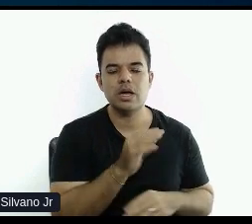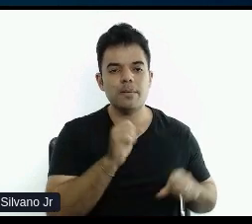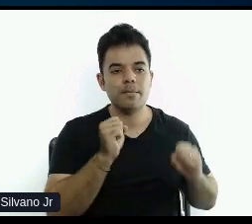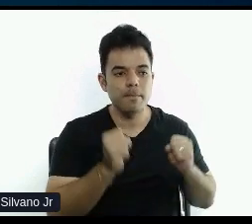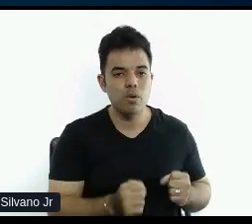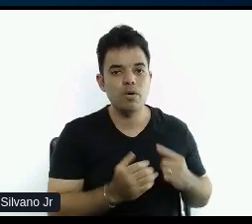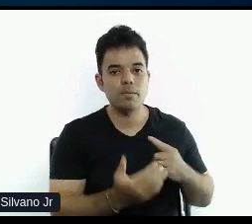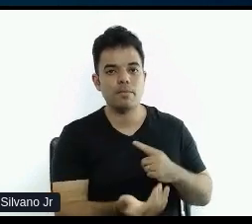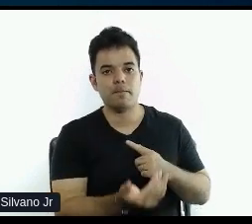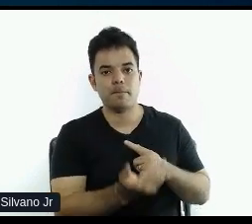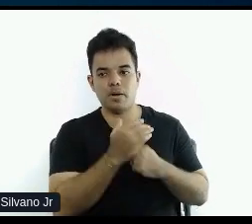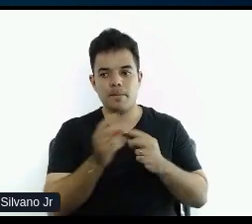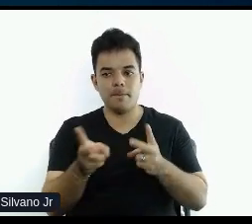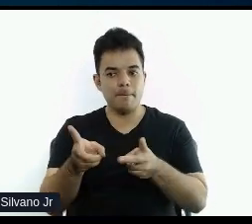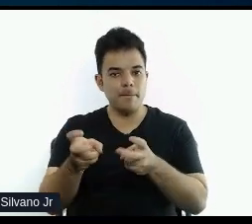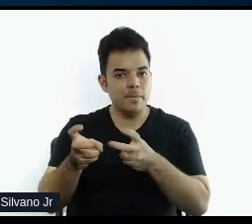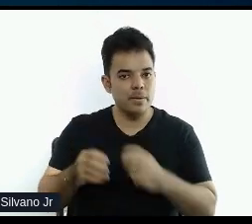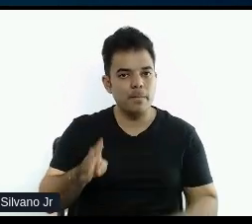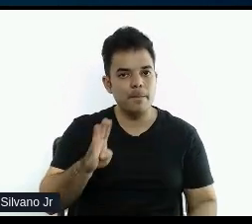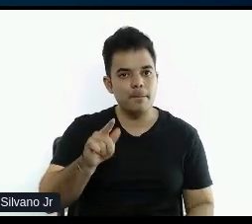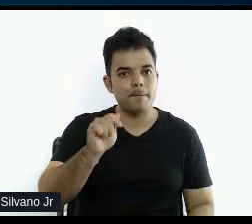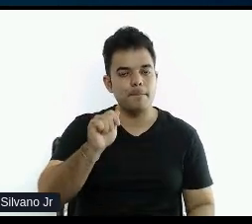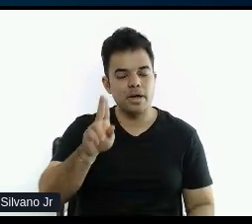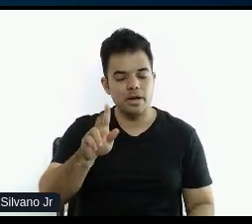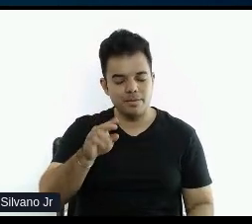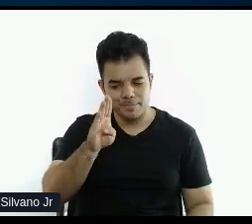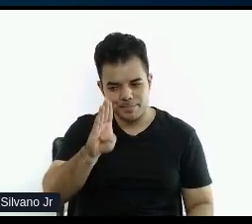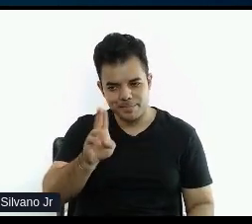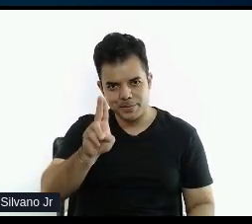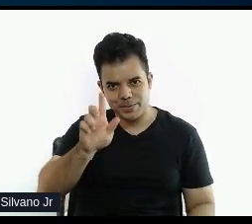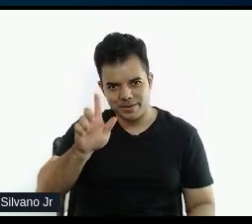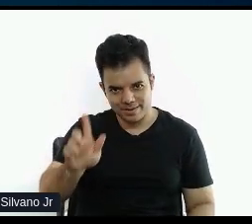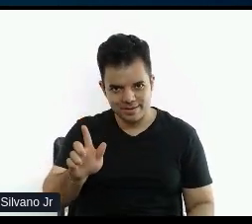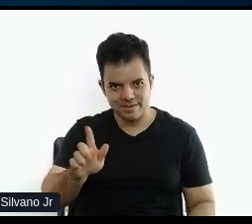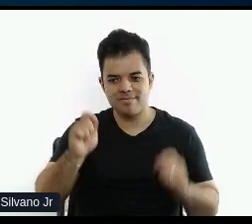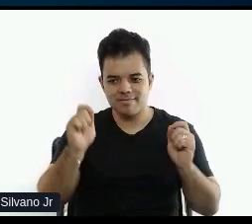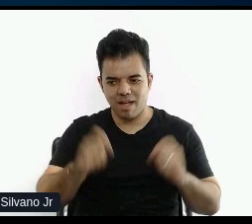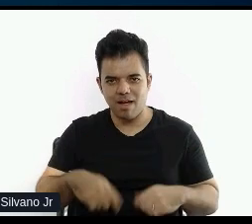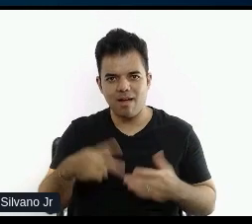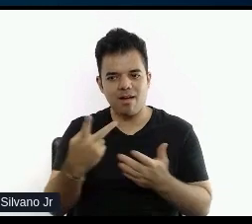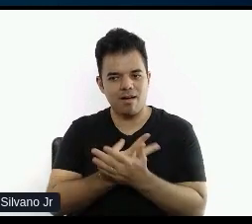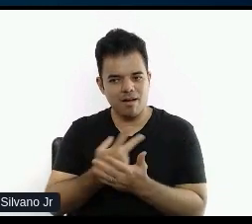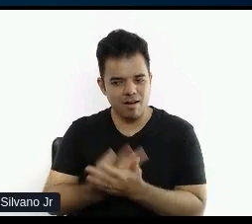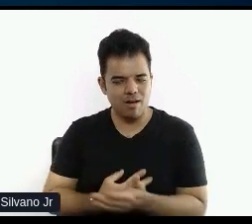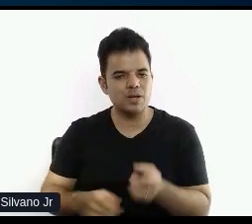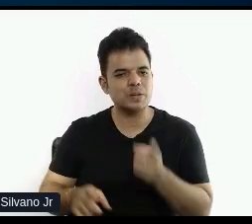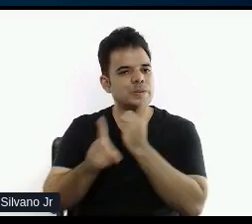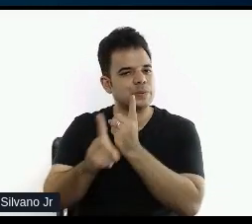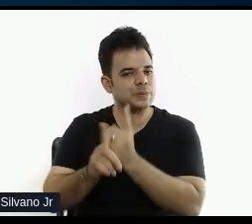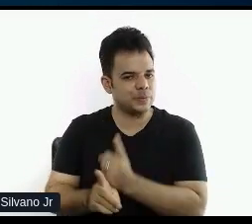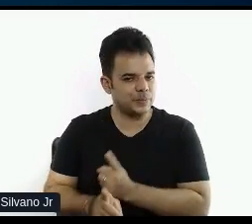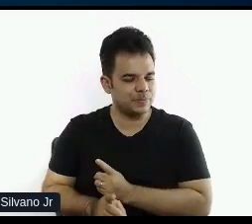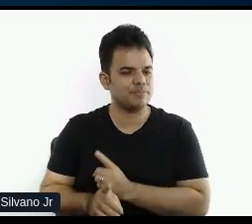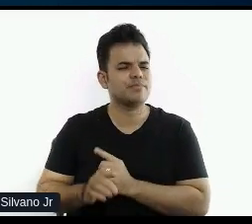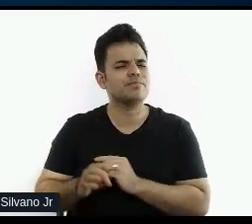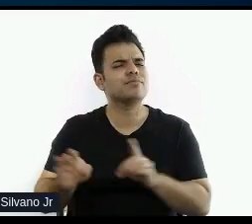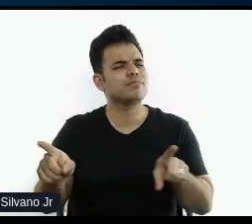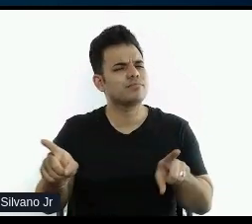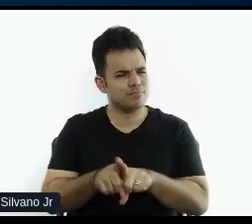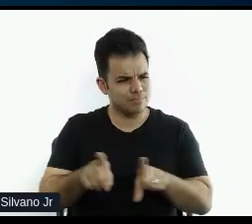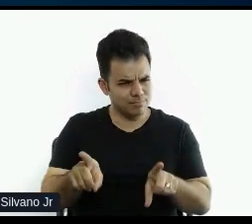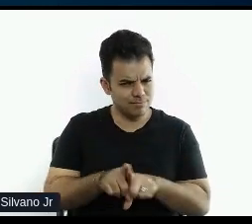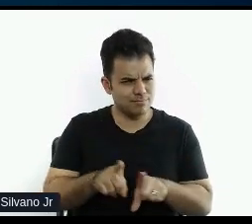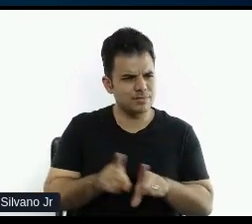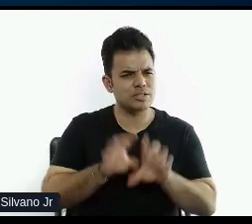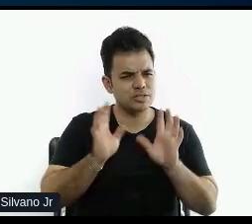de detecção de bug. Então, para a galera aí que já desenvolveu alguma coisa, muito provavelmente já teve algum erro lá, deu